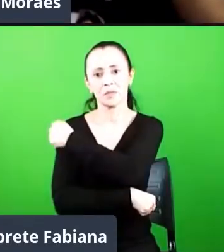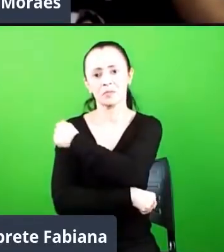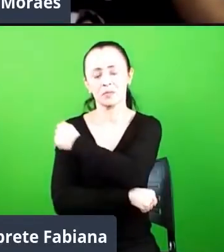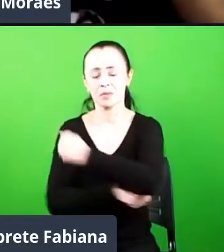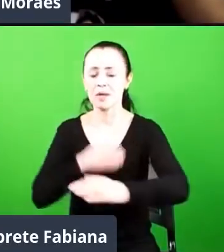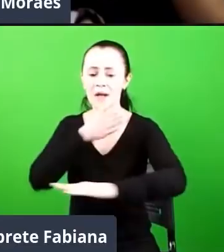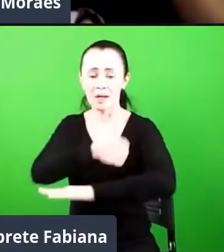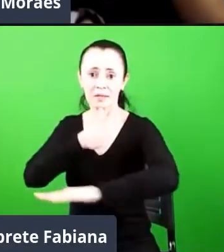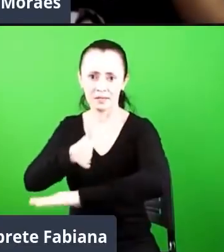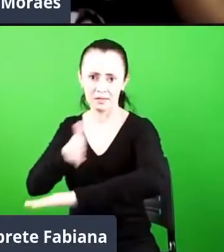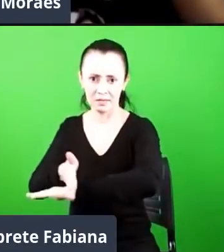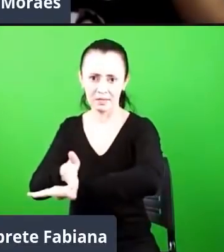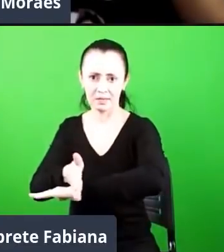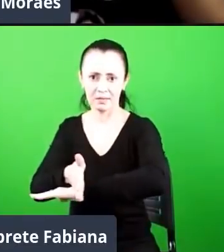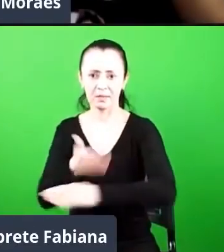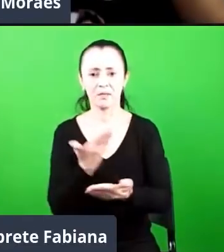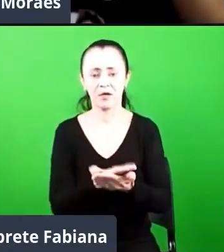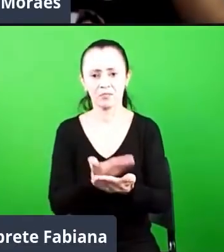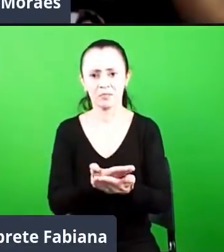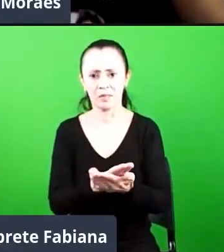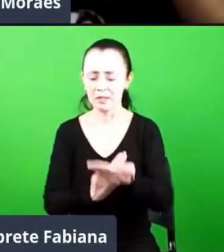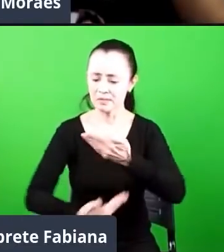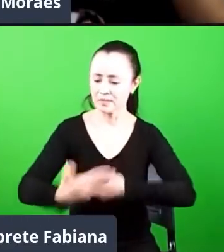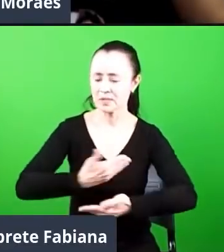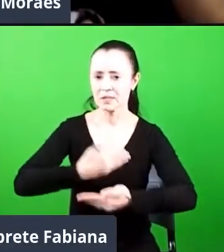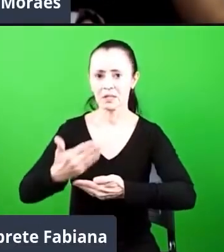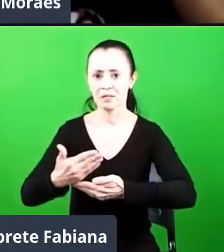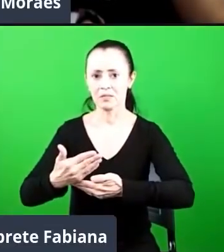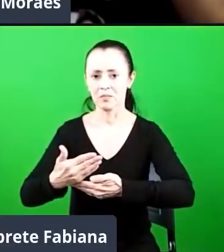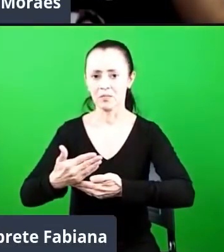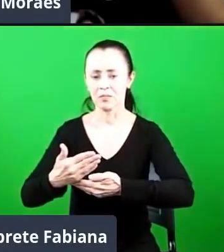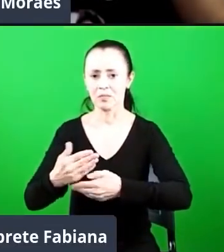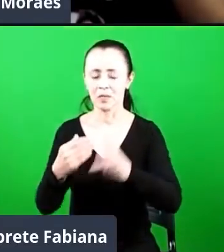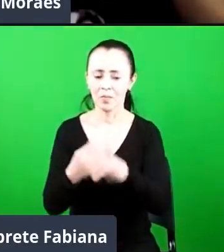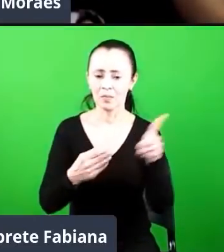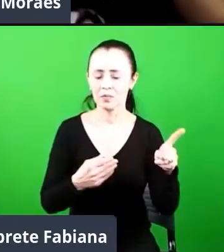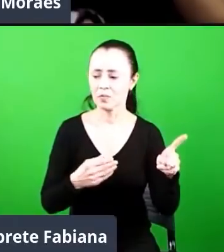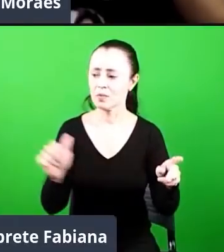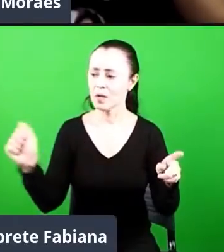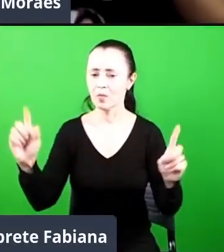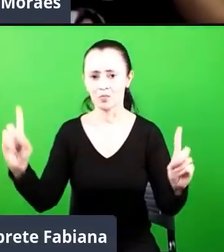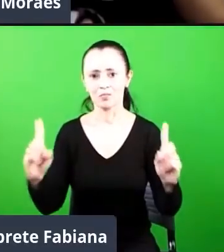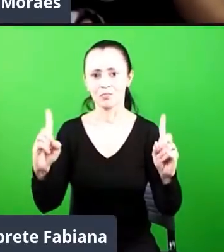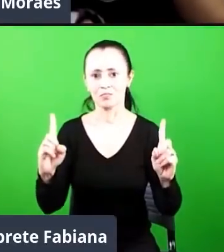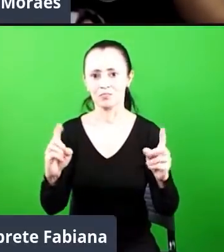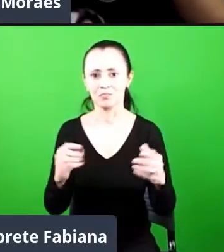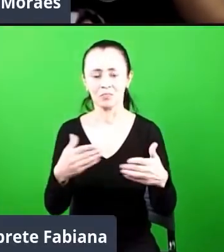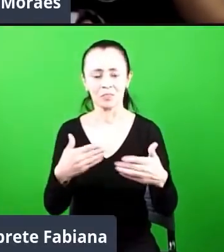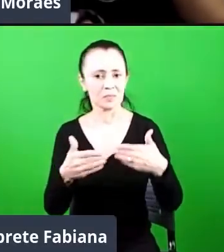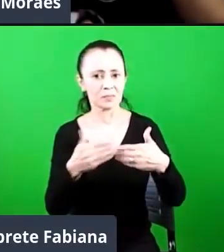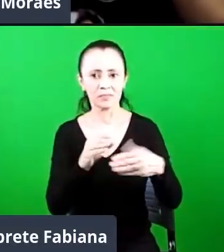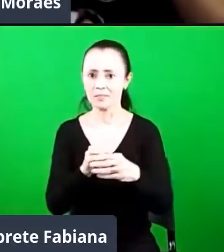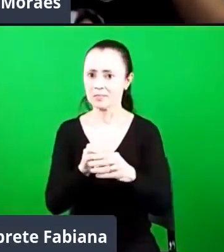nossas aulas, permitindo a interação entre o professor e aluno, mesmo que à distância. Dessa